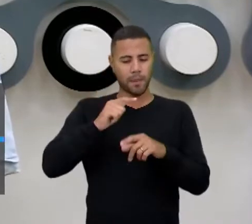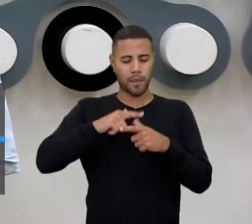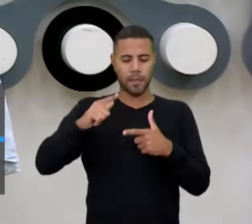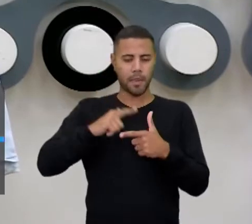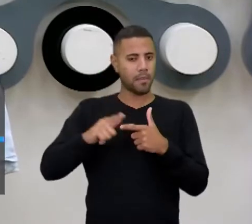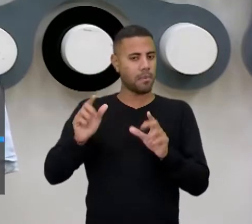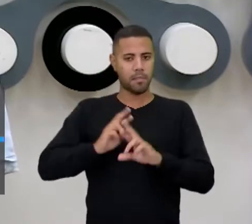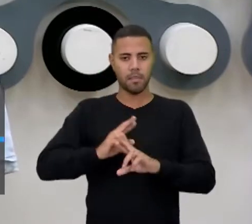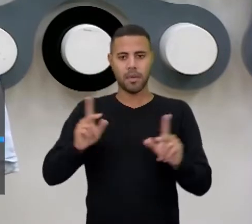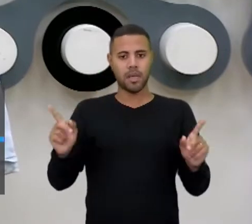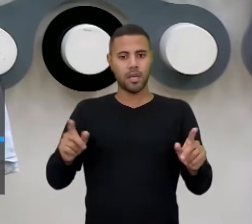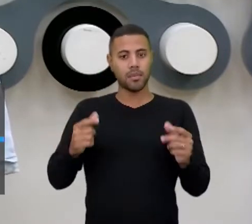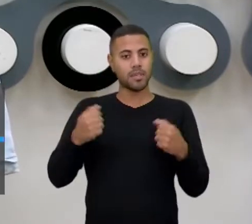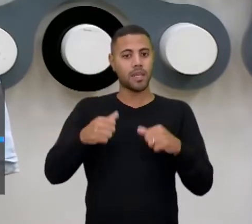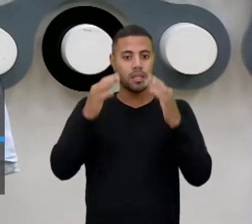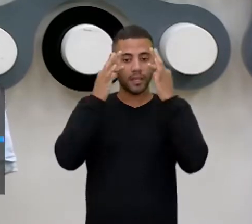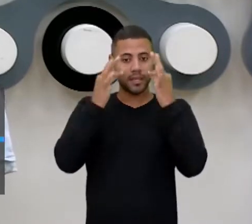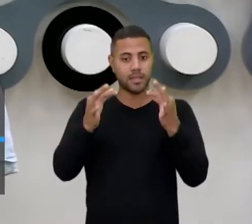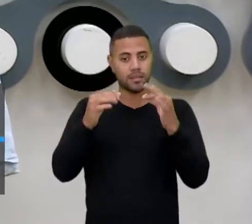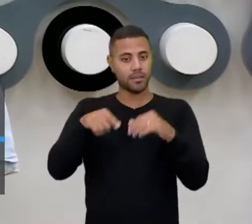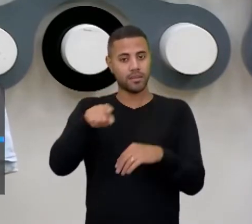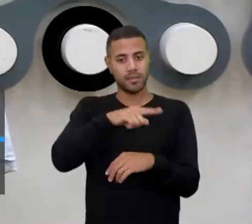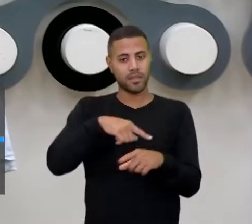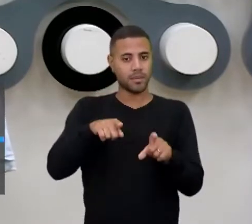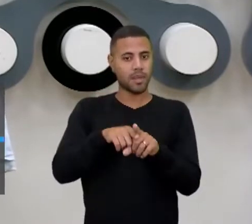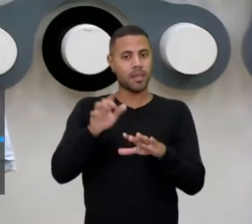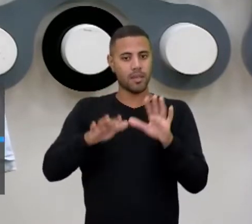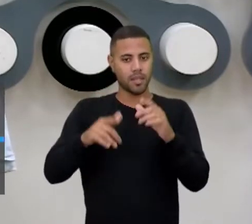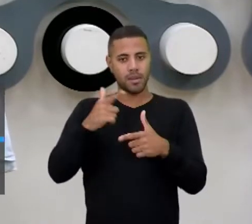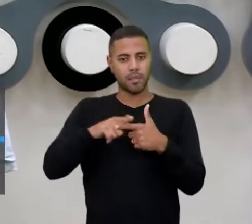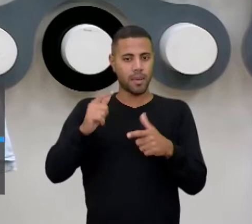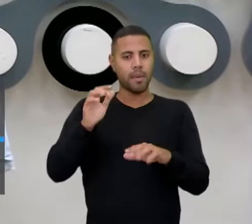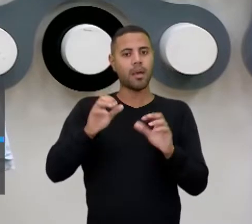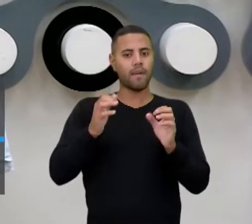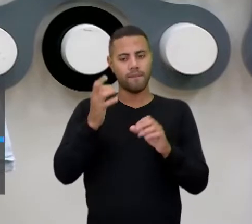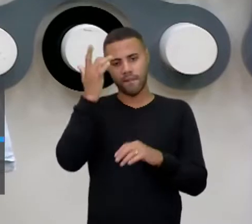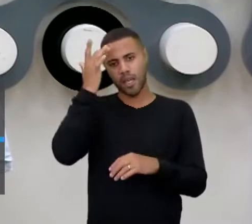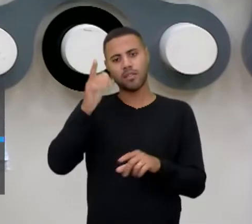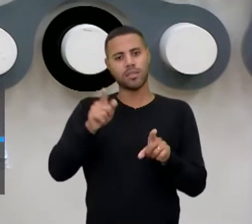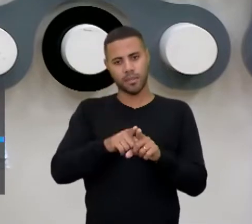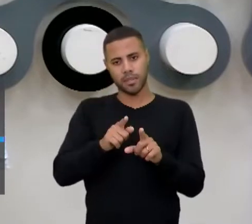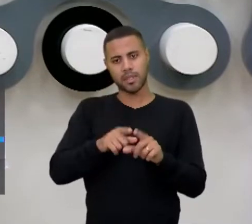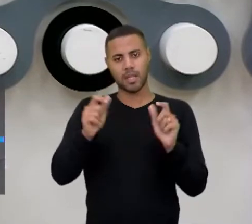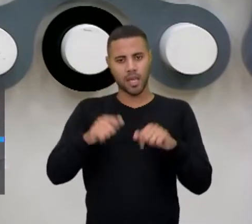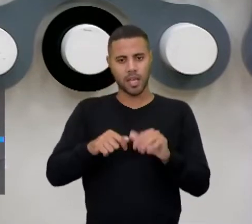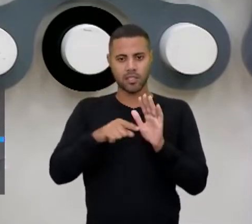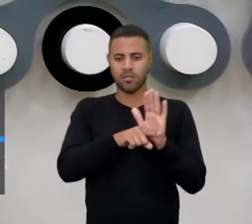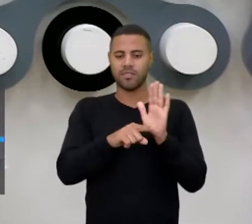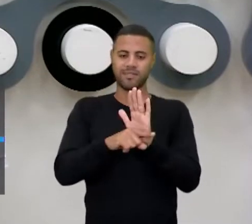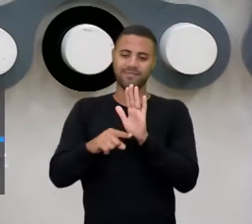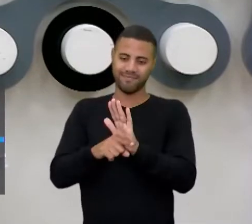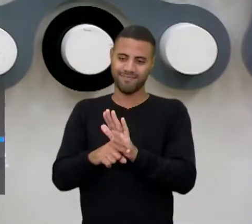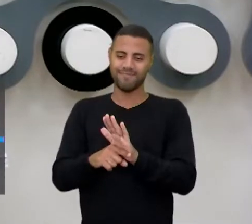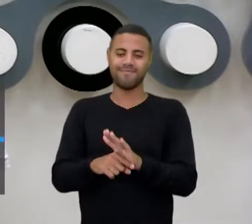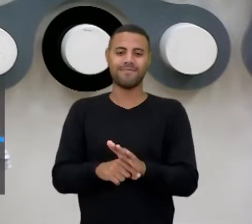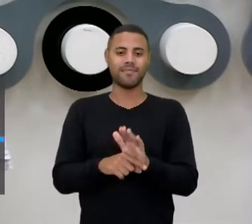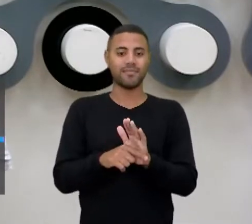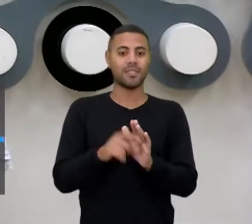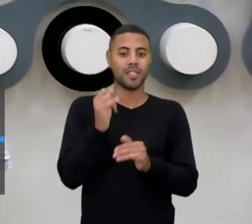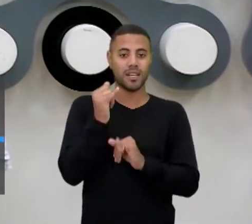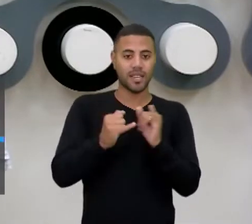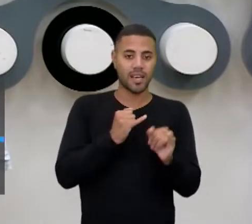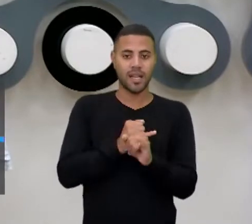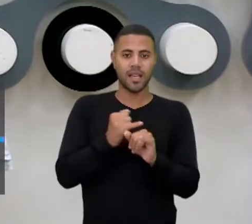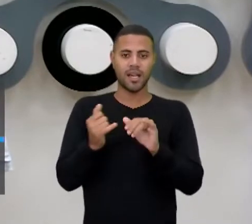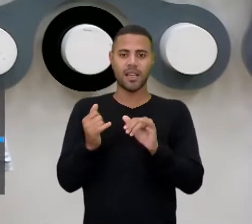eles são coisas para a gente ter atenção, né? Tem problema, mas também tem coisa que facilita muito a nossa vida, né? Então, assim, é só aquela coisa. A internet, o